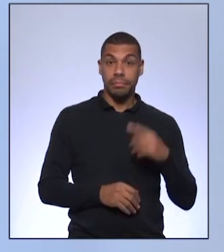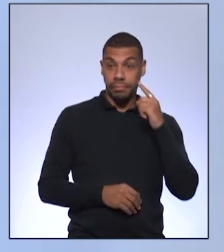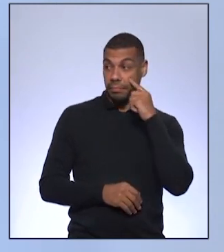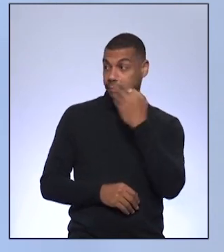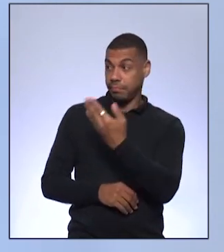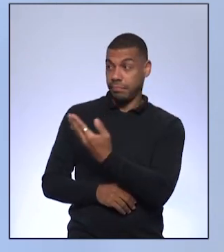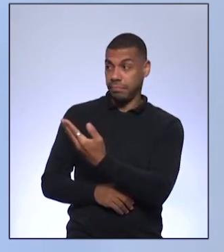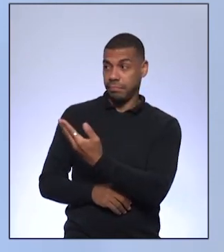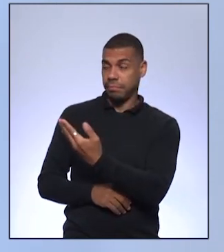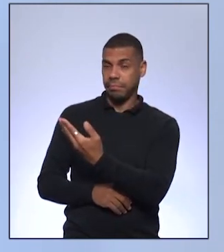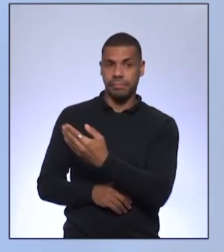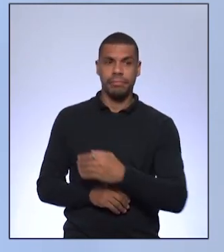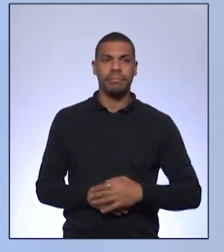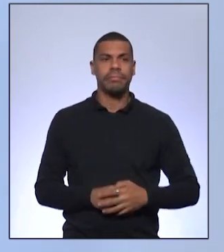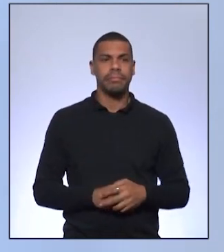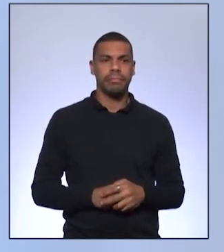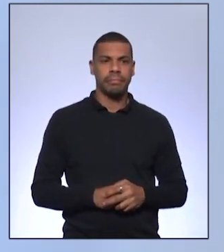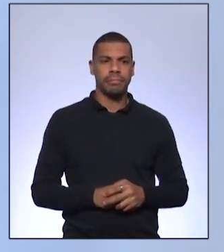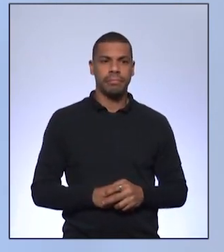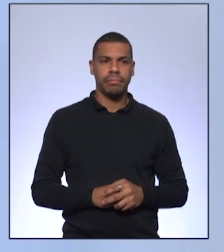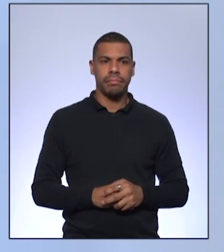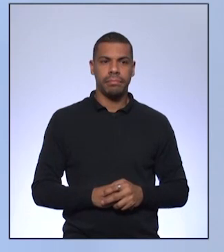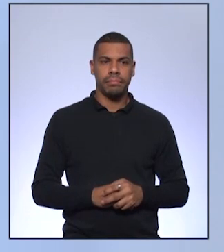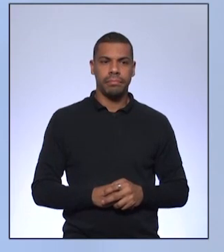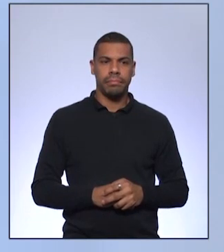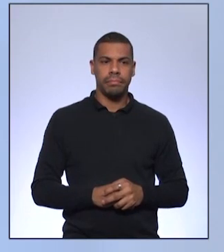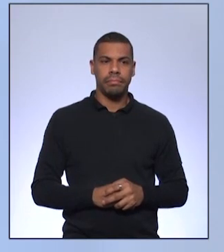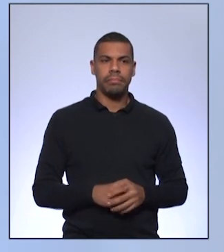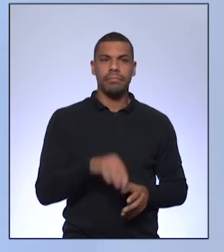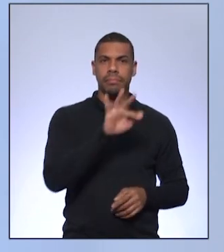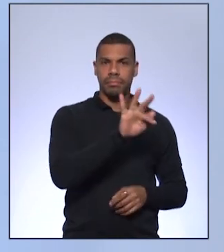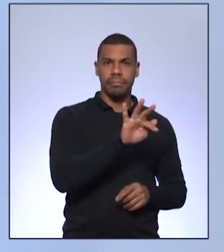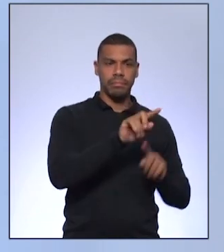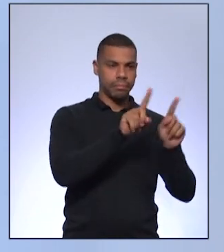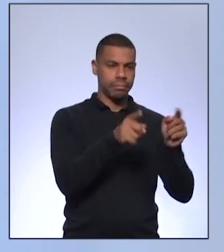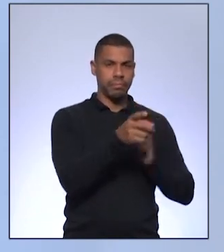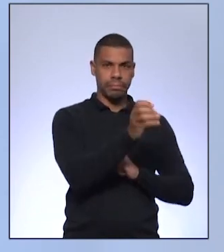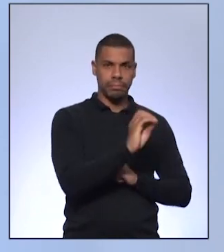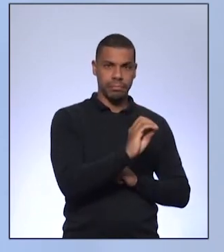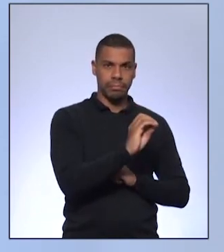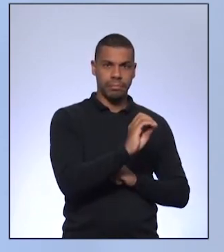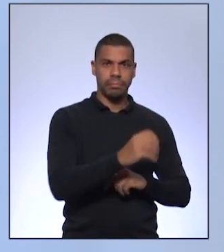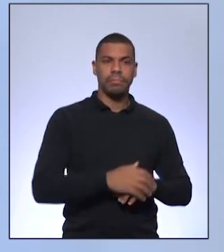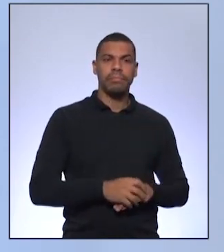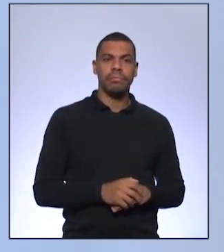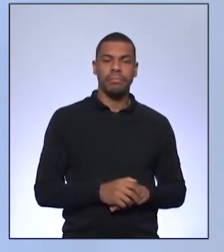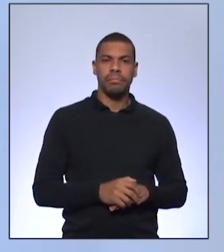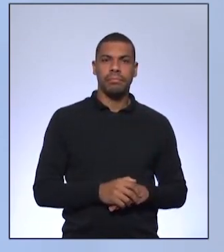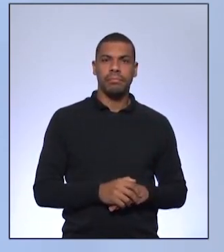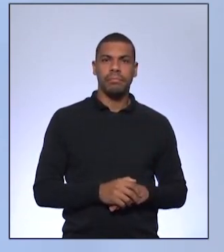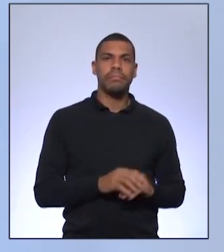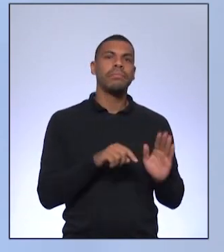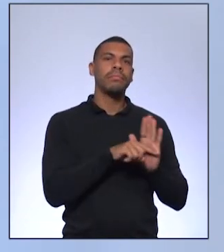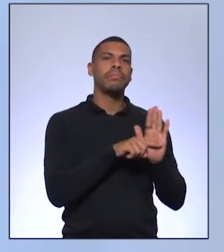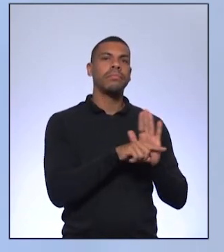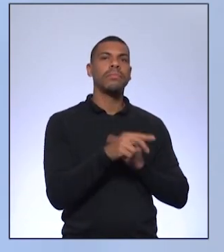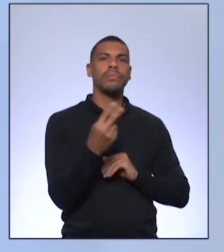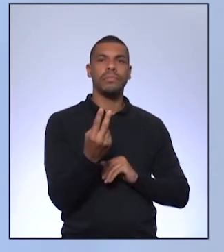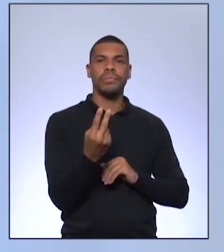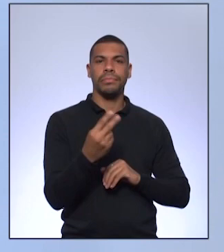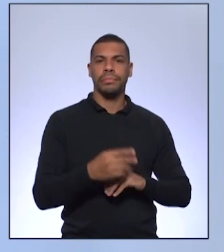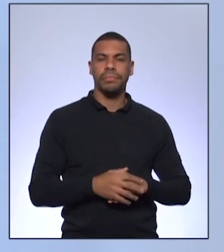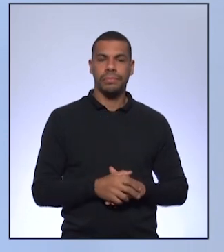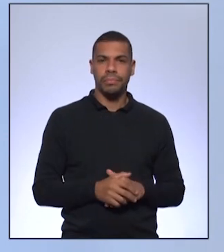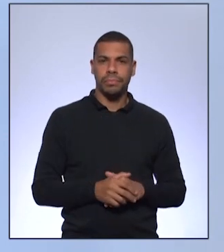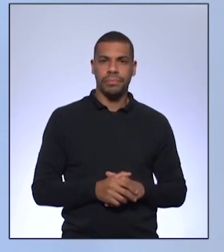x. Então, qual é o primeiro valor dele? 0, tá vendo? Ó, dentro do parênteses, substituir, a flechinha, menos 2, que é o valor fixo